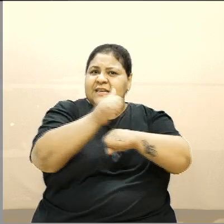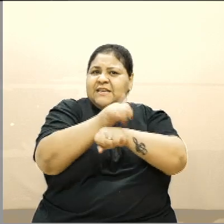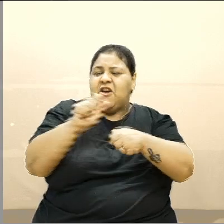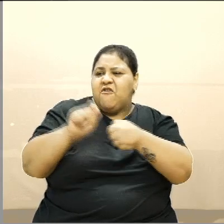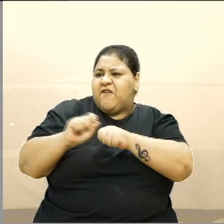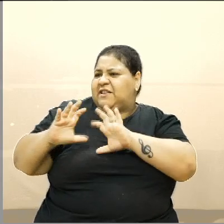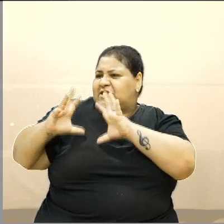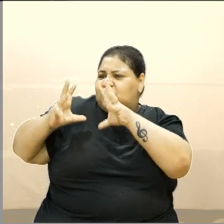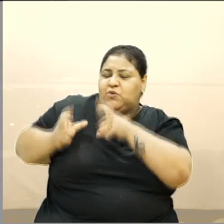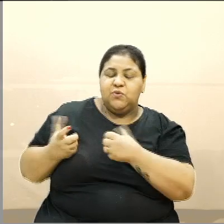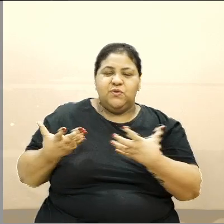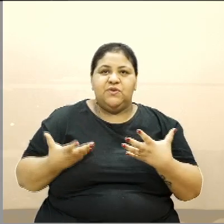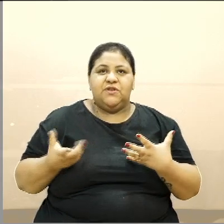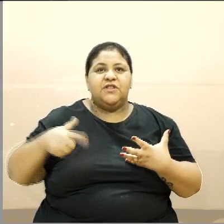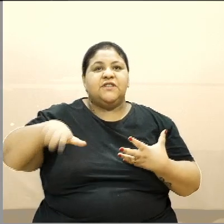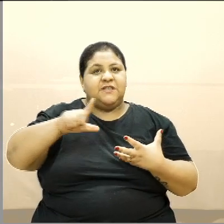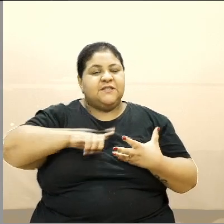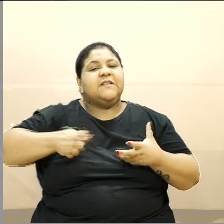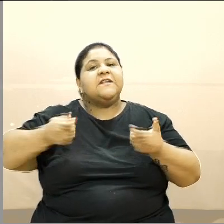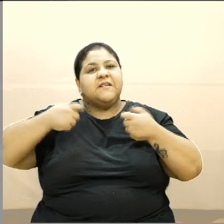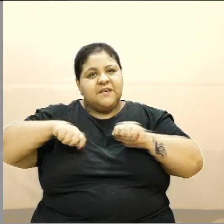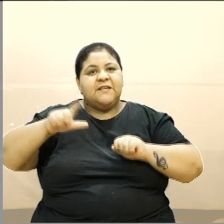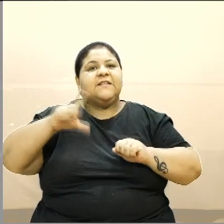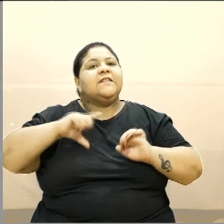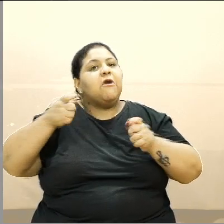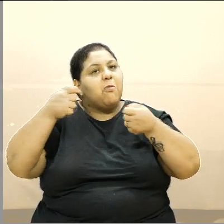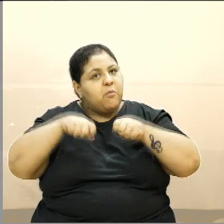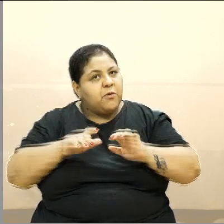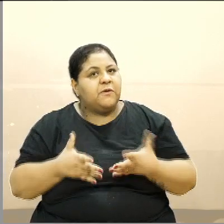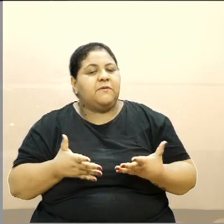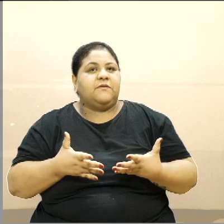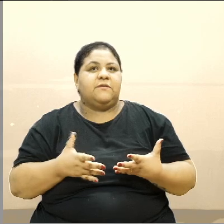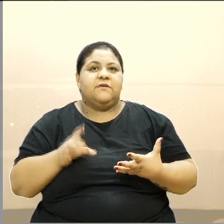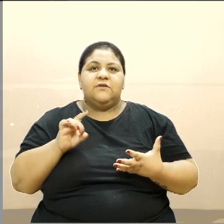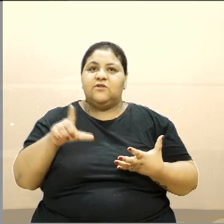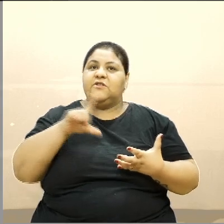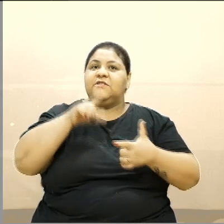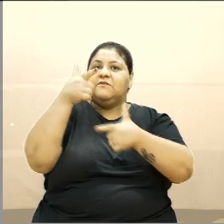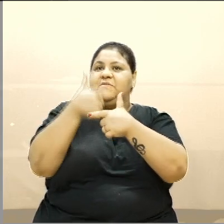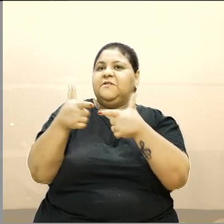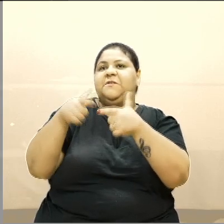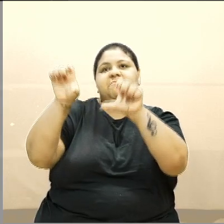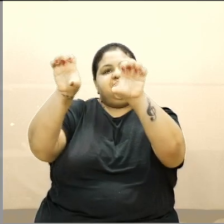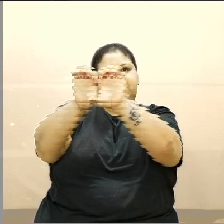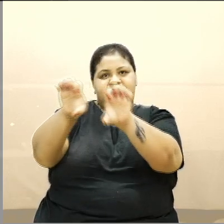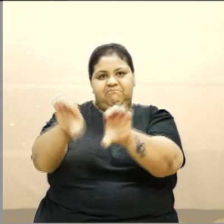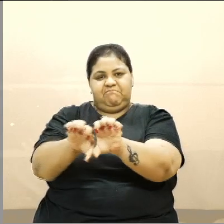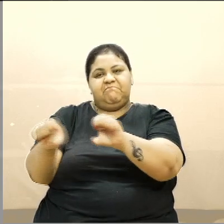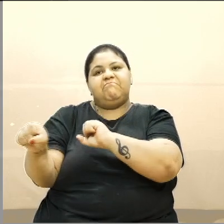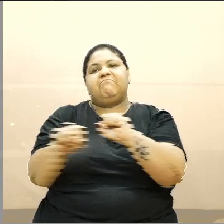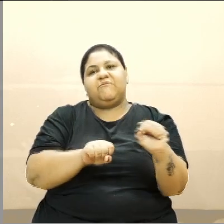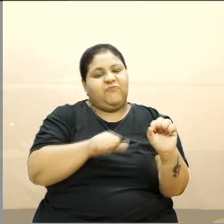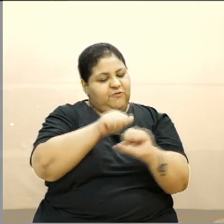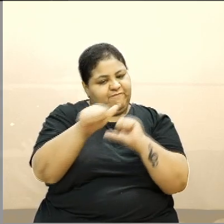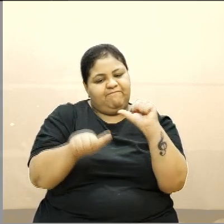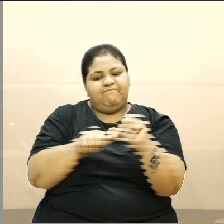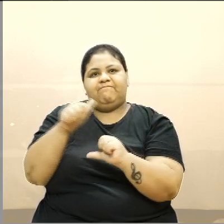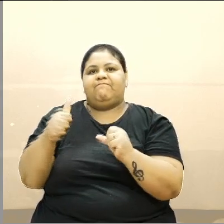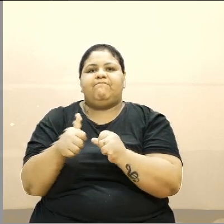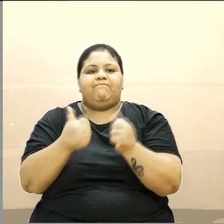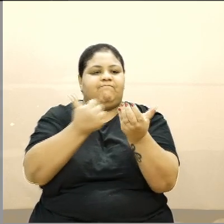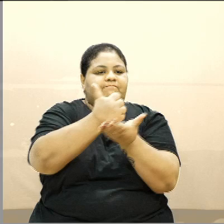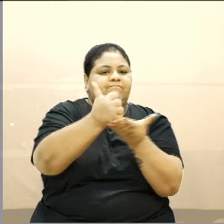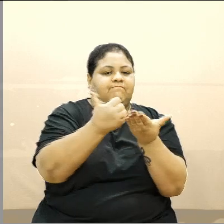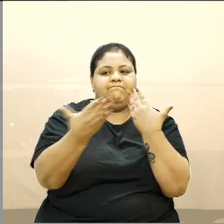fazem muita coisa. Então, a gente tem capacidade, a gente tem possibilidade, a gente só tem um problema que é estrutural, que poderia ser mudado com uma base de